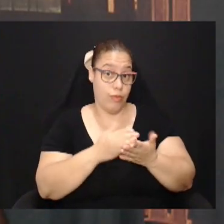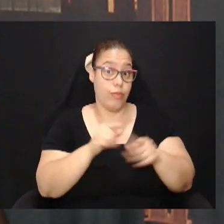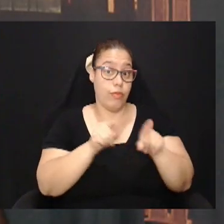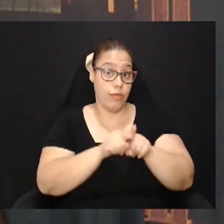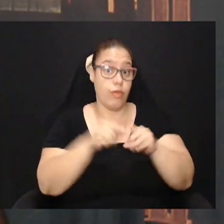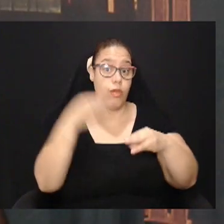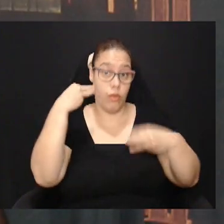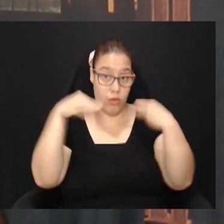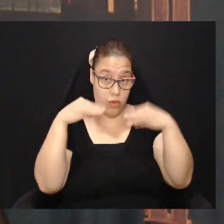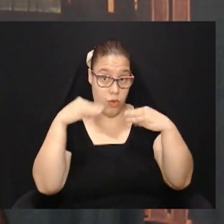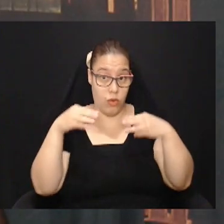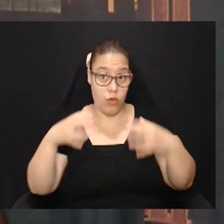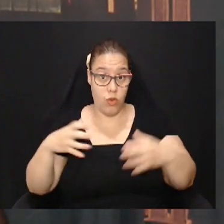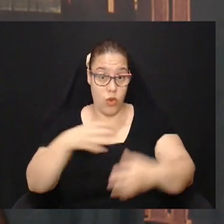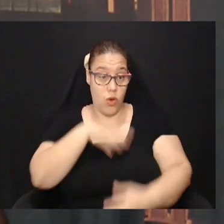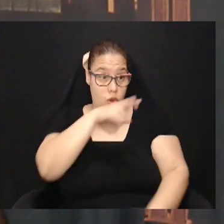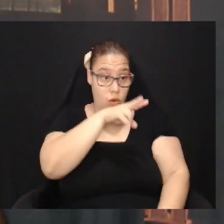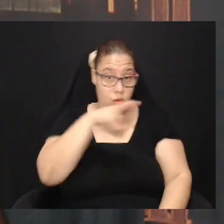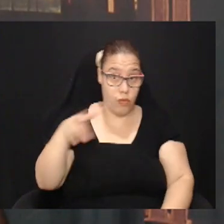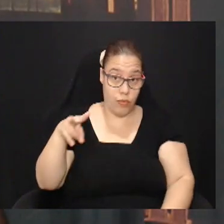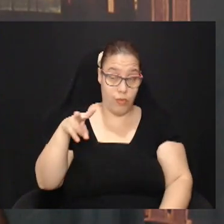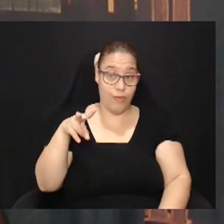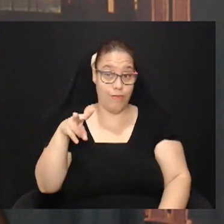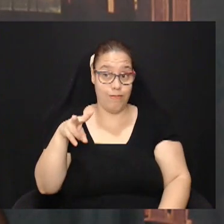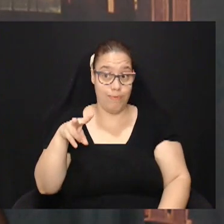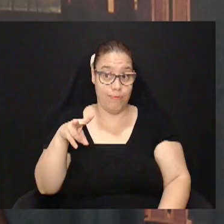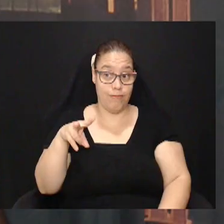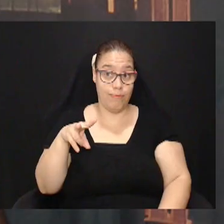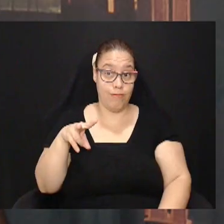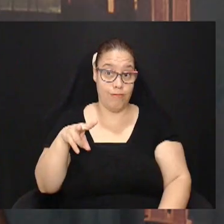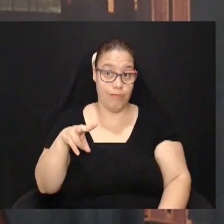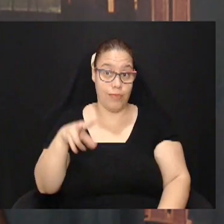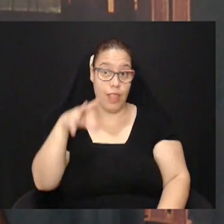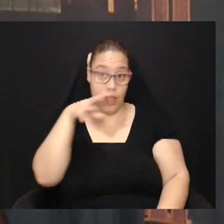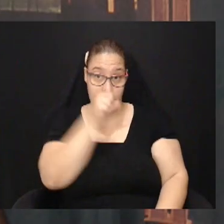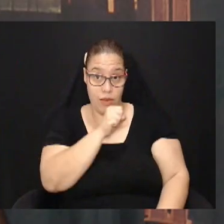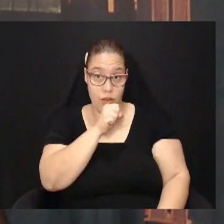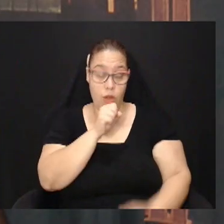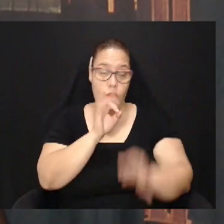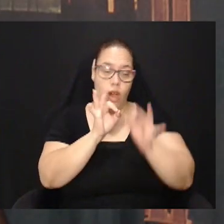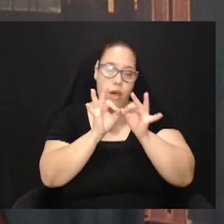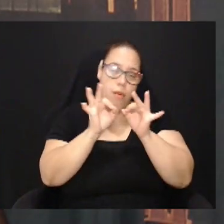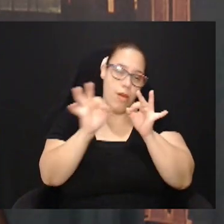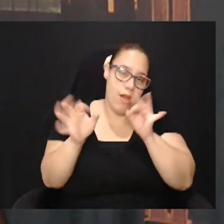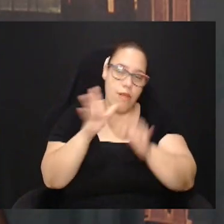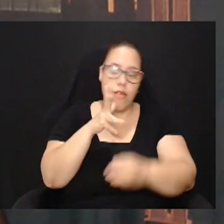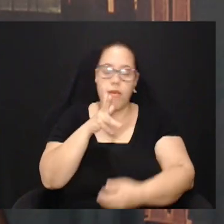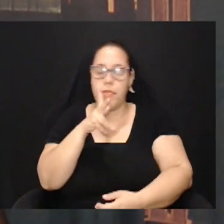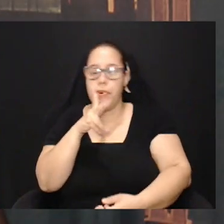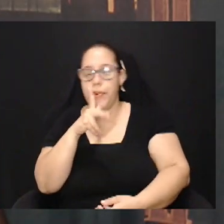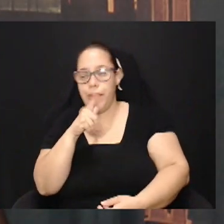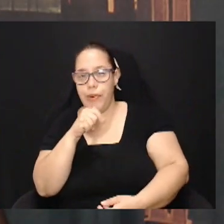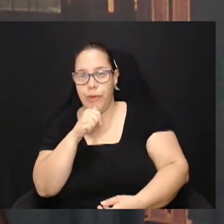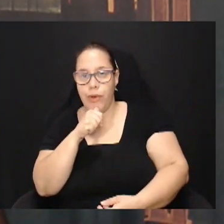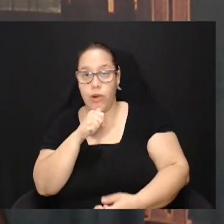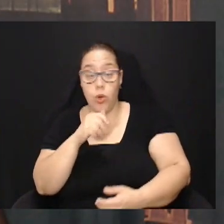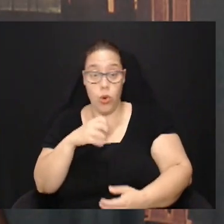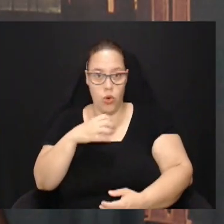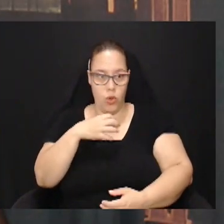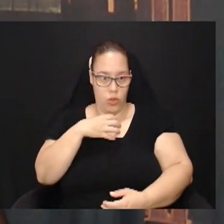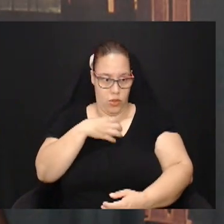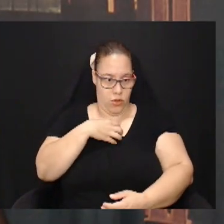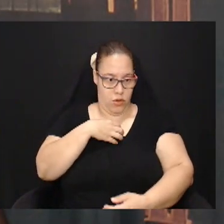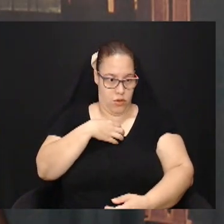estímulo visual. Sim. Então, no estímulo visual, a gente tem a via rápida e a via longa. Então, a via rápida que como eu reajo e a via longa como